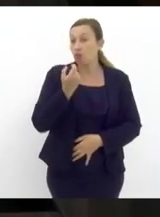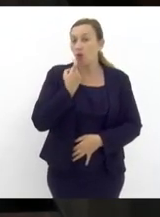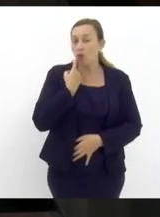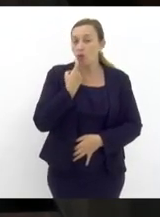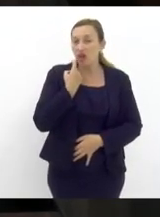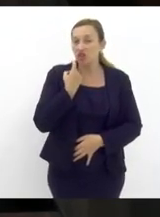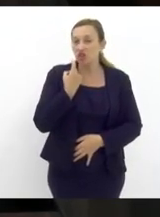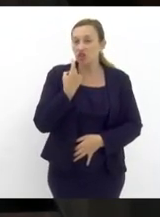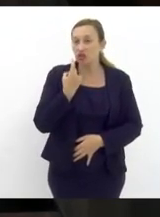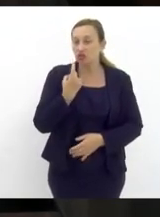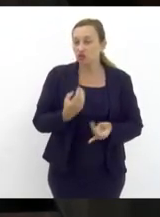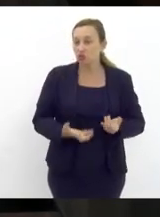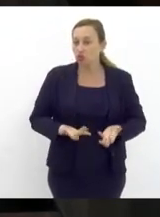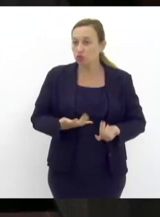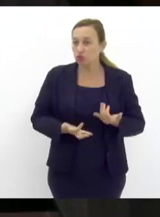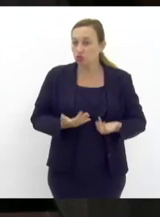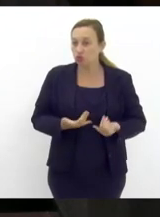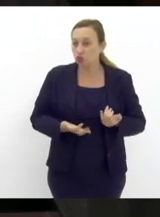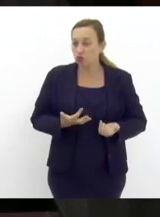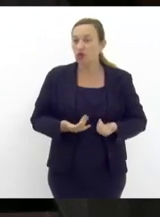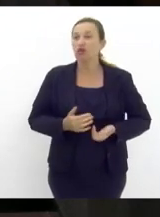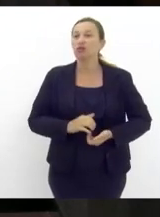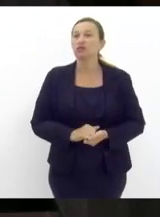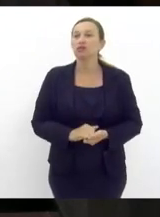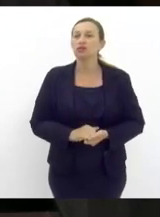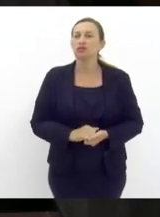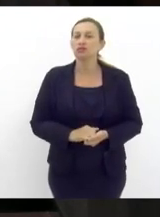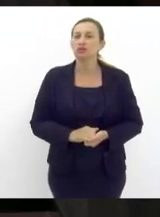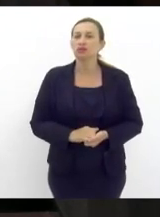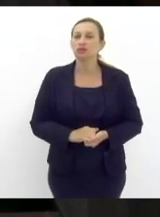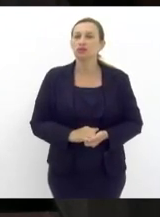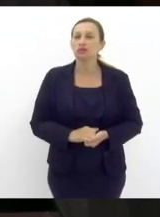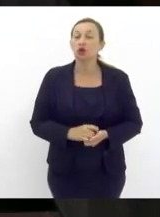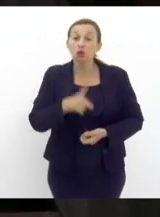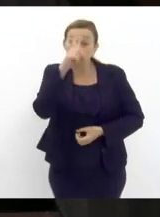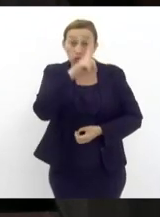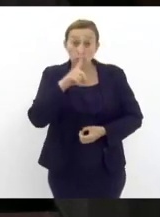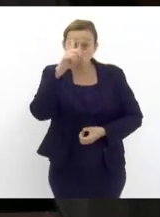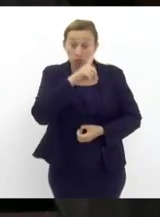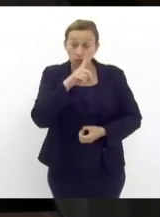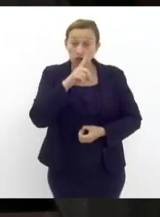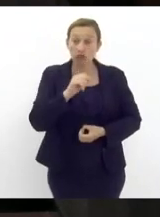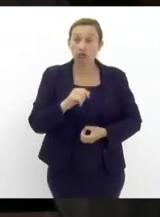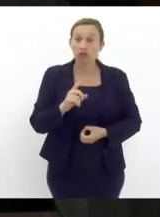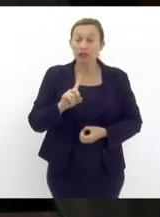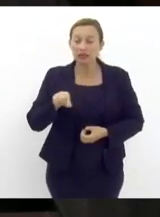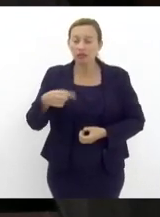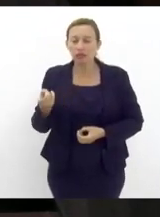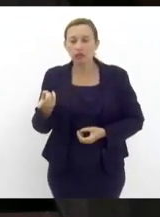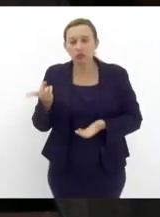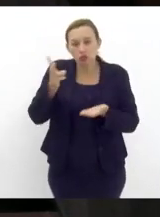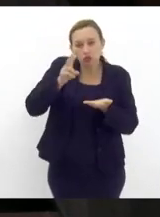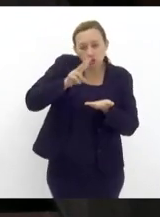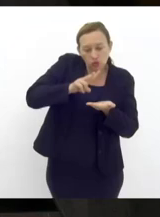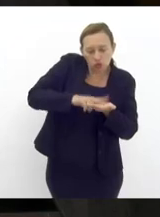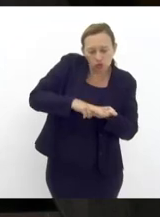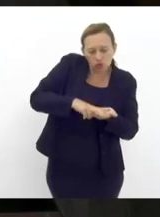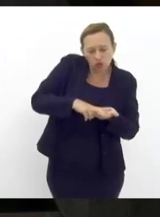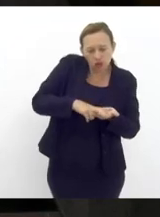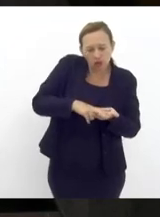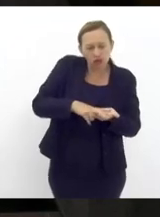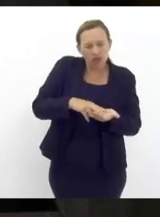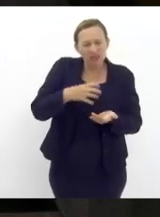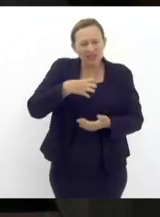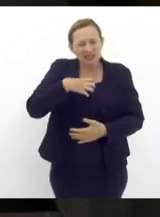frito no fim de semana e no domingo e depois deitou acordou mal na